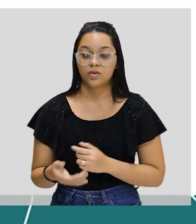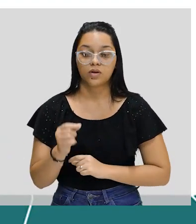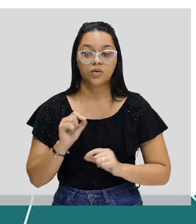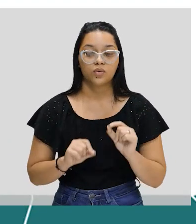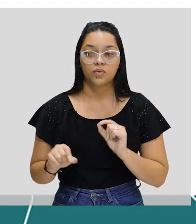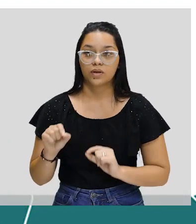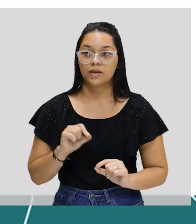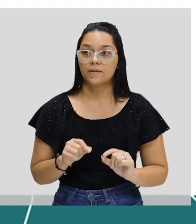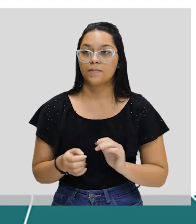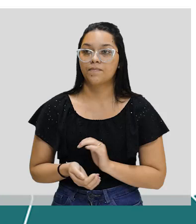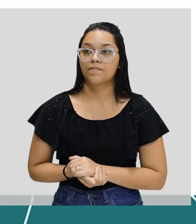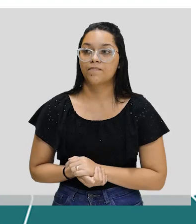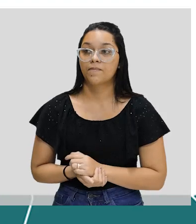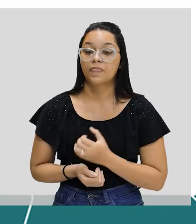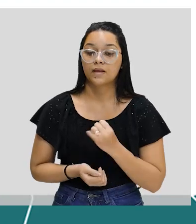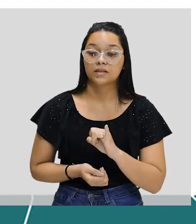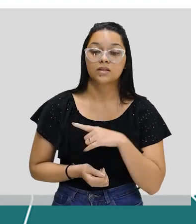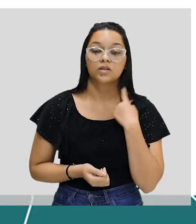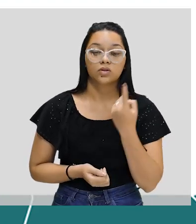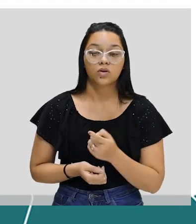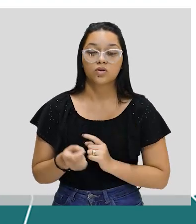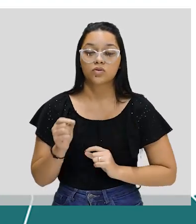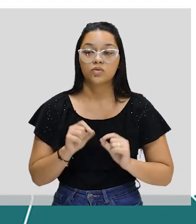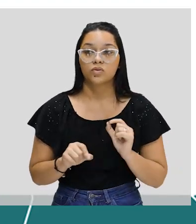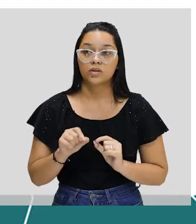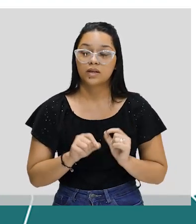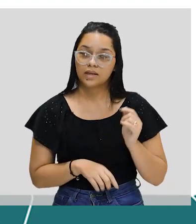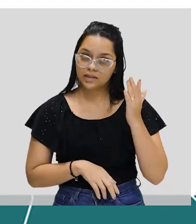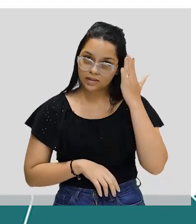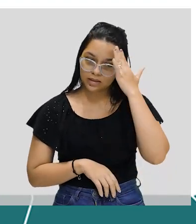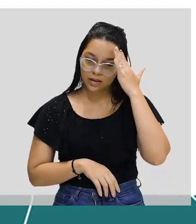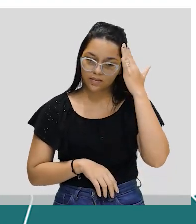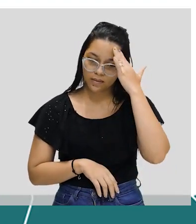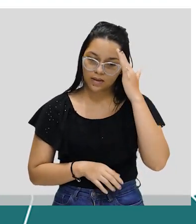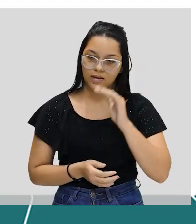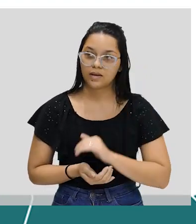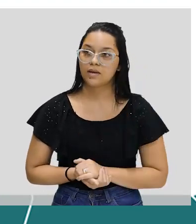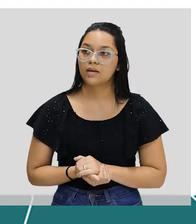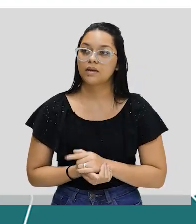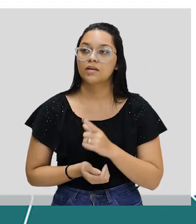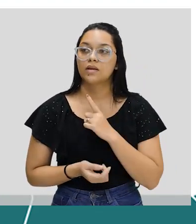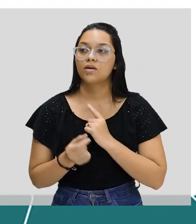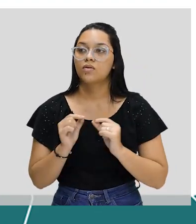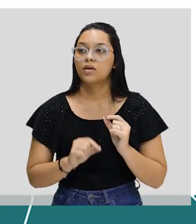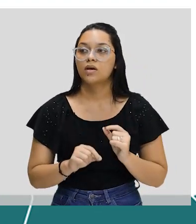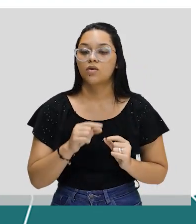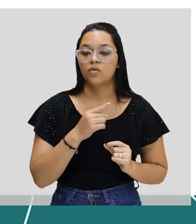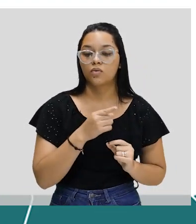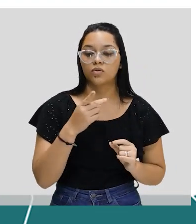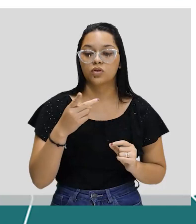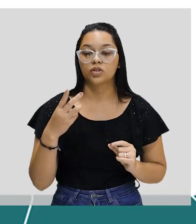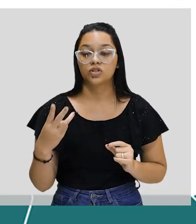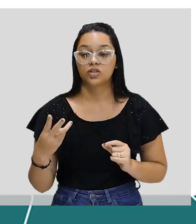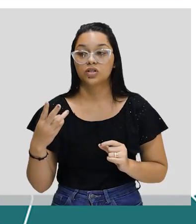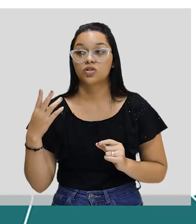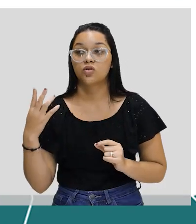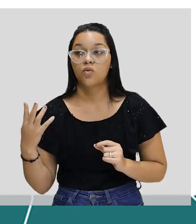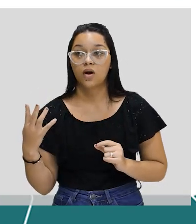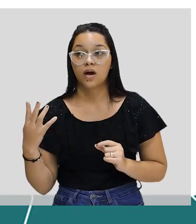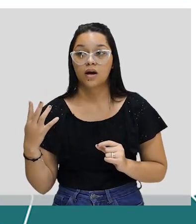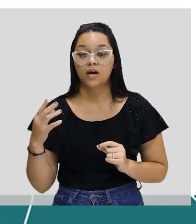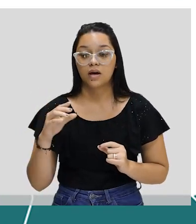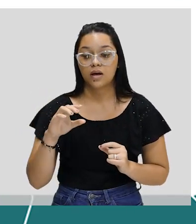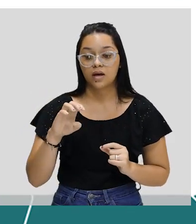só. Se a gente prestar bem atenção, nós vamos ter uma, duas, três,